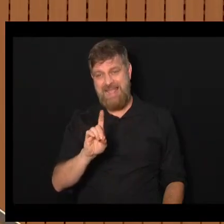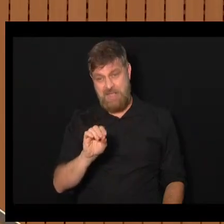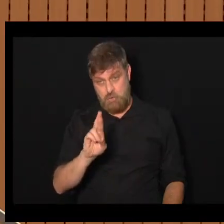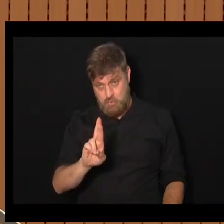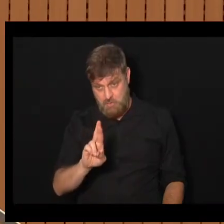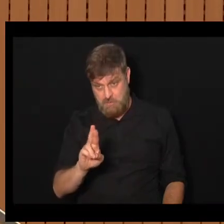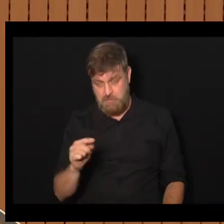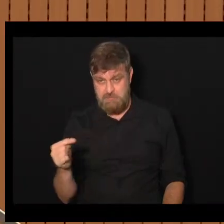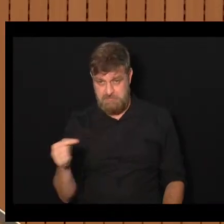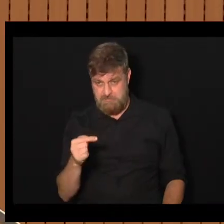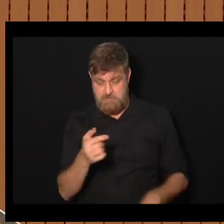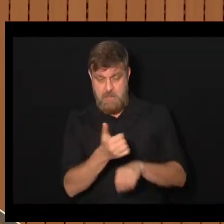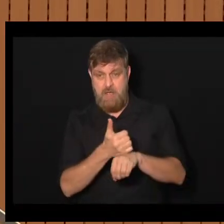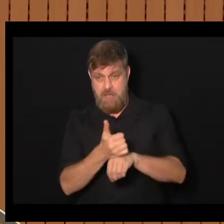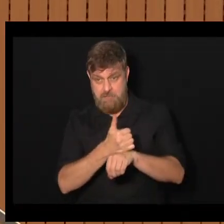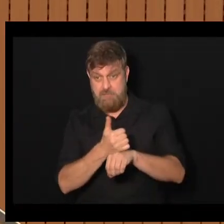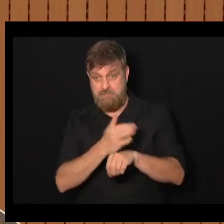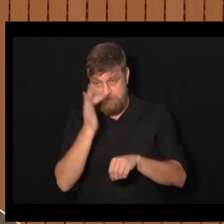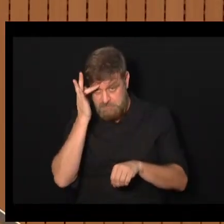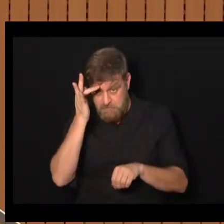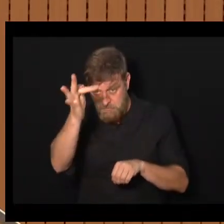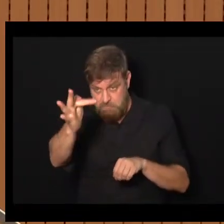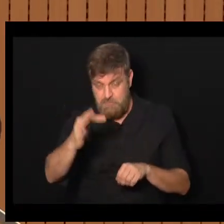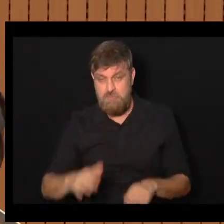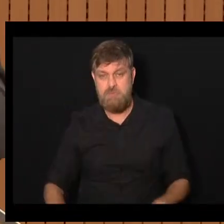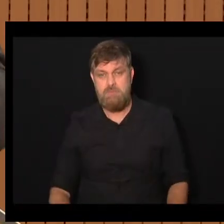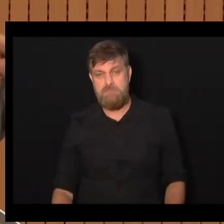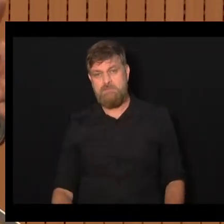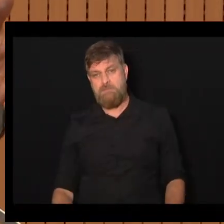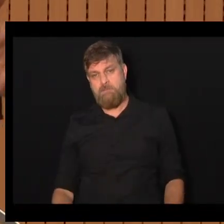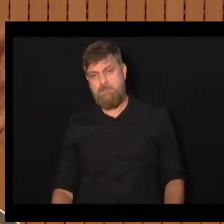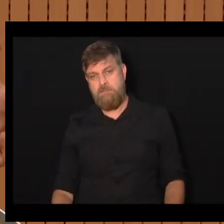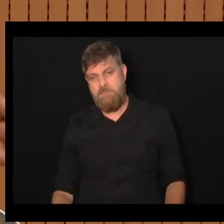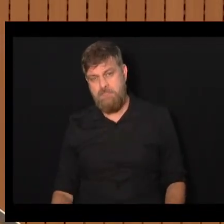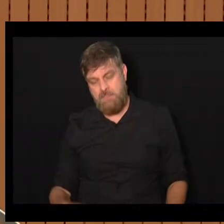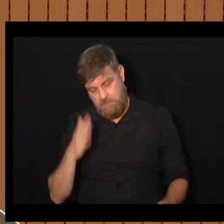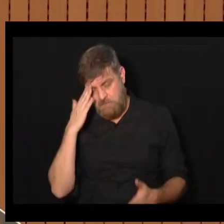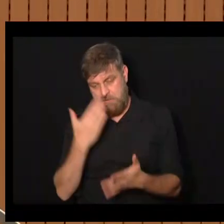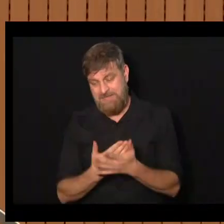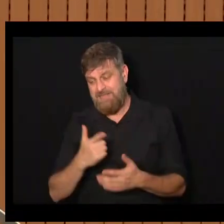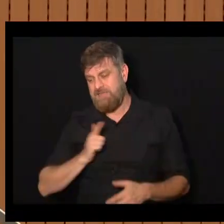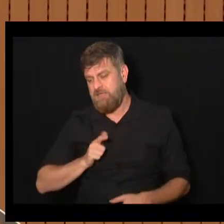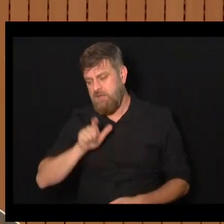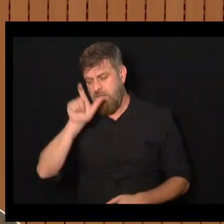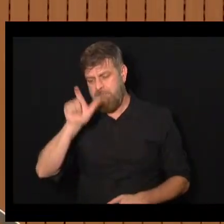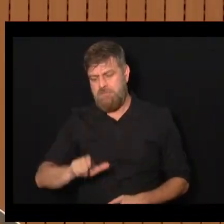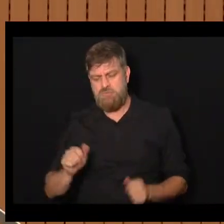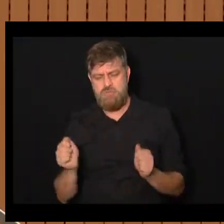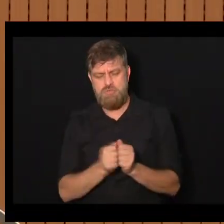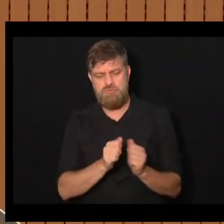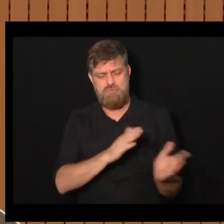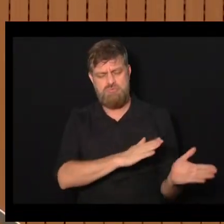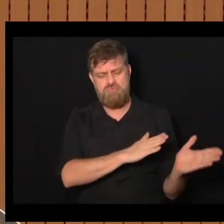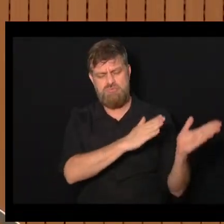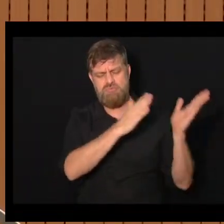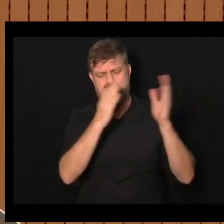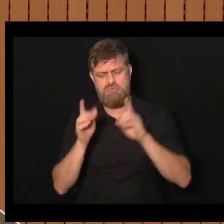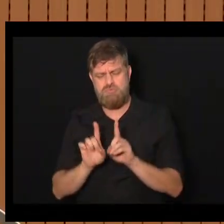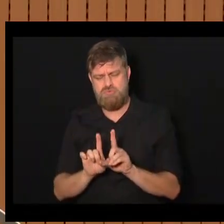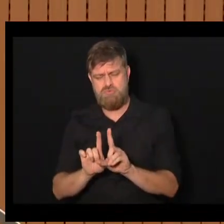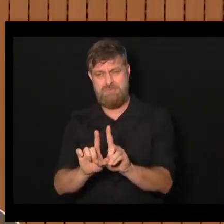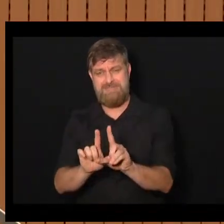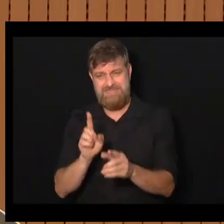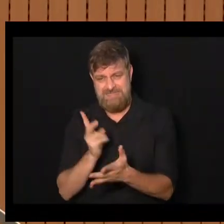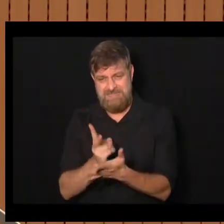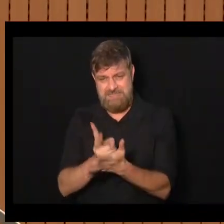que será a profissão do futuro, a pessoa, ela vai ter uma pessoa para cuidar dela o dia inteiro, né, e ela vai conseguir, né,